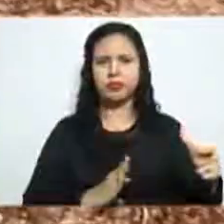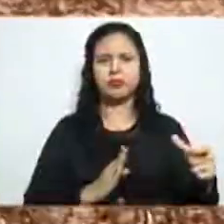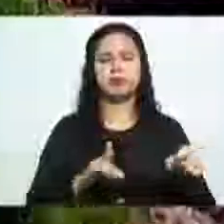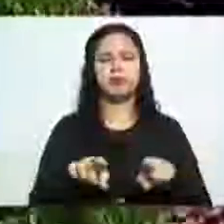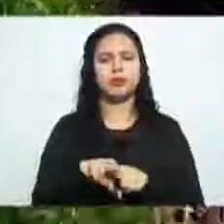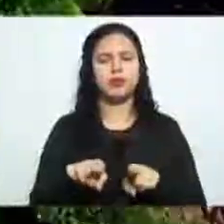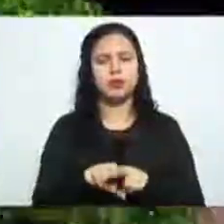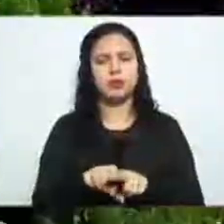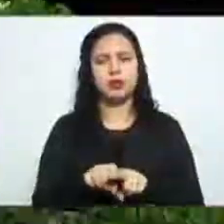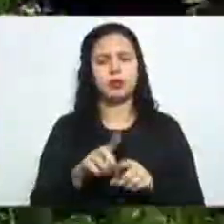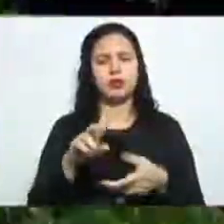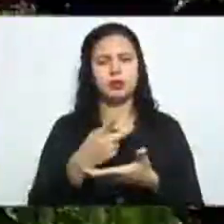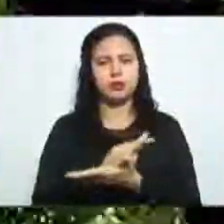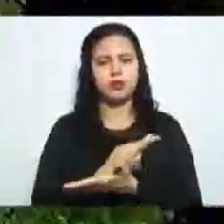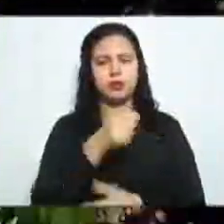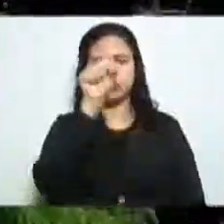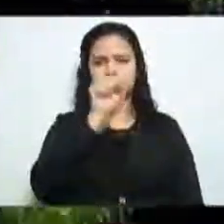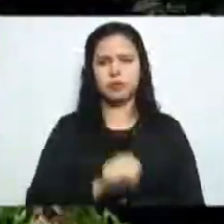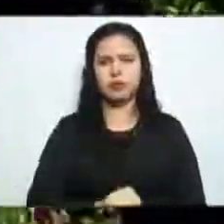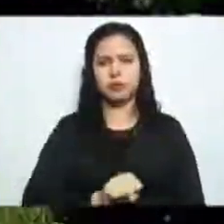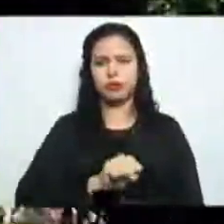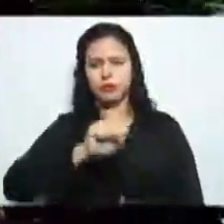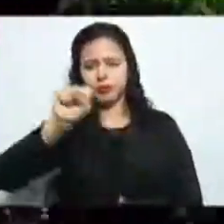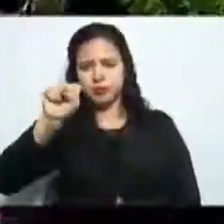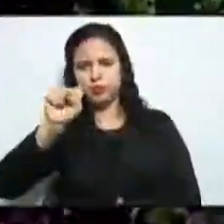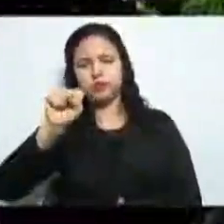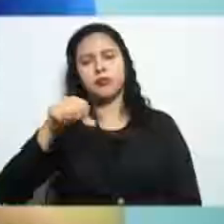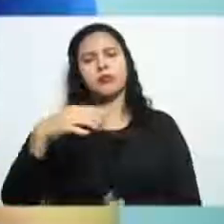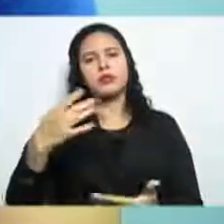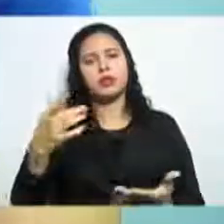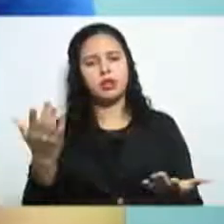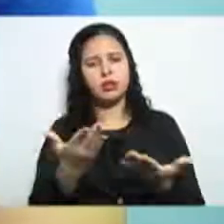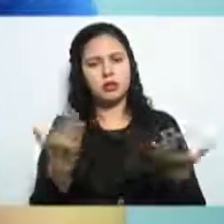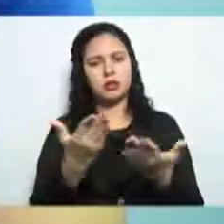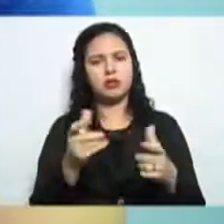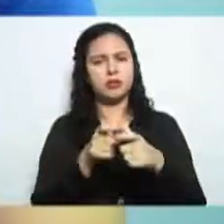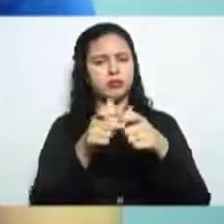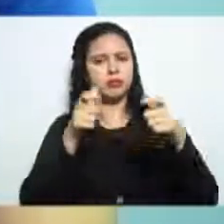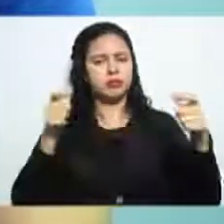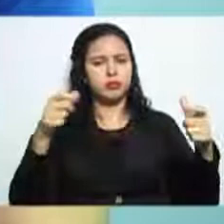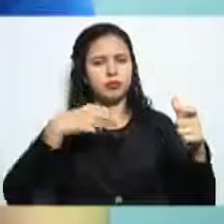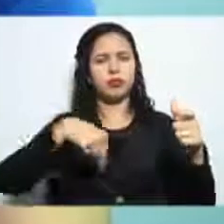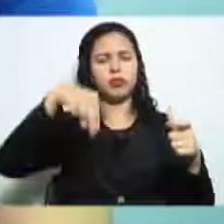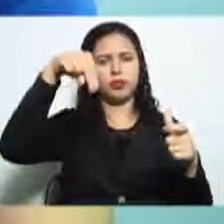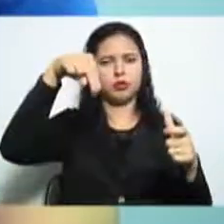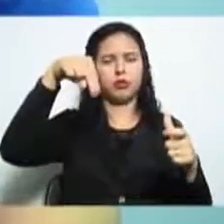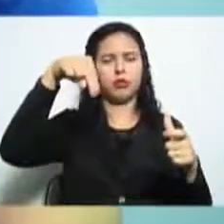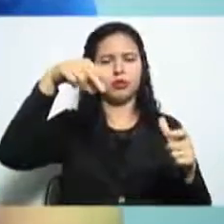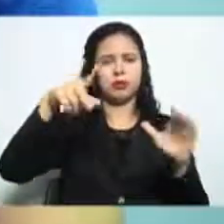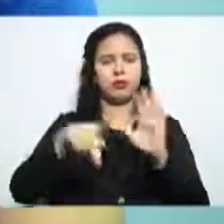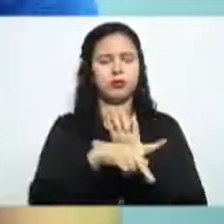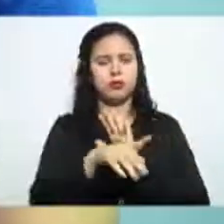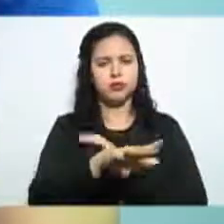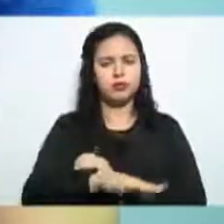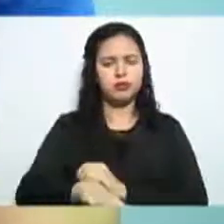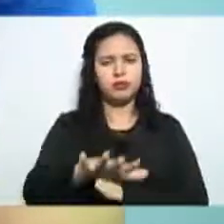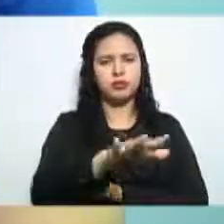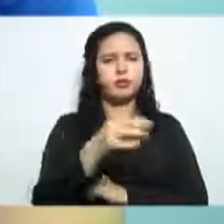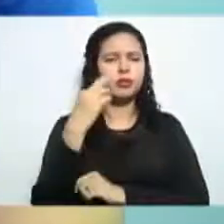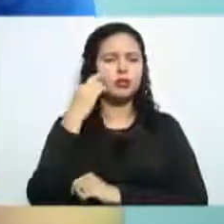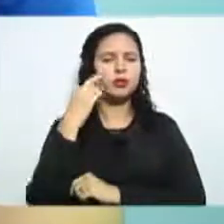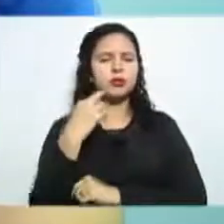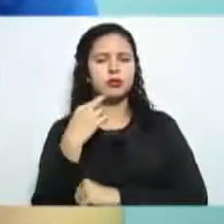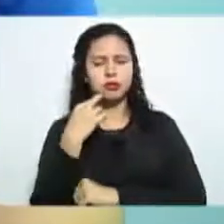aconteceu na região sudeste, sul, né, e vem subindo aqui em direção à região norte, caso do Mato Grosso, agora Rondônia, Pará,